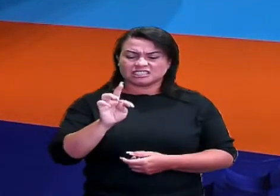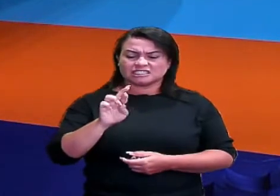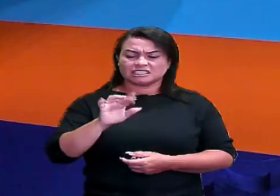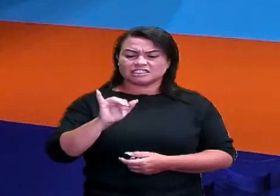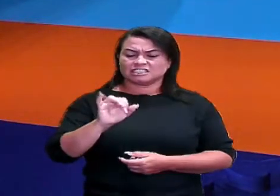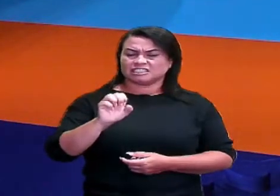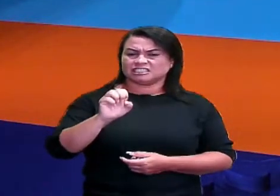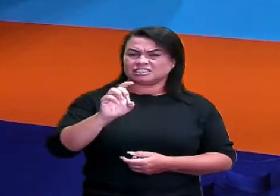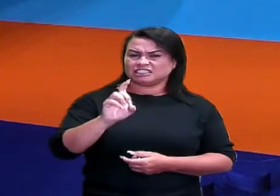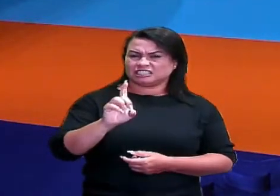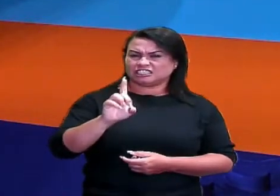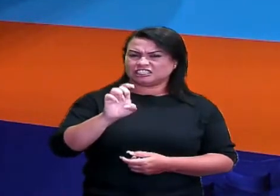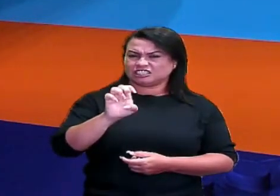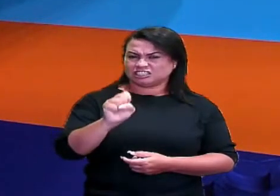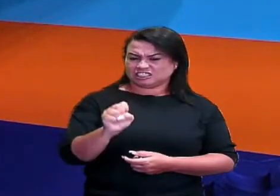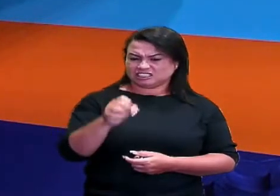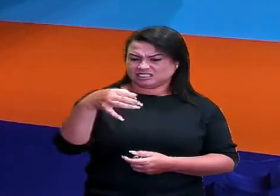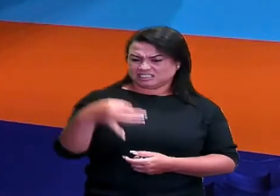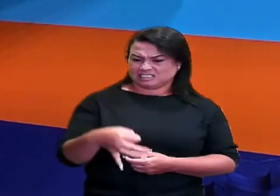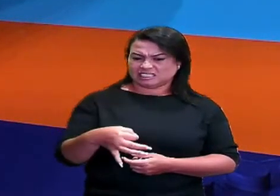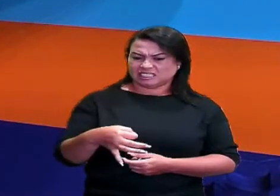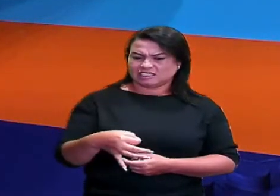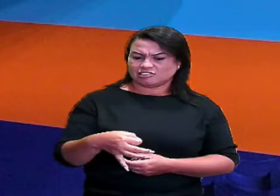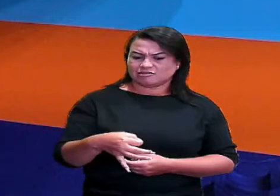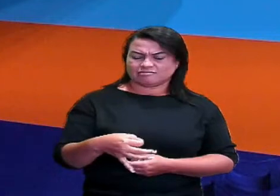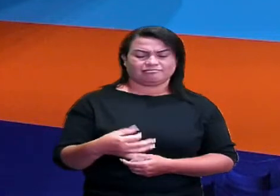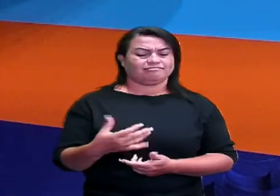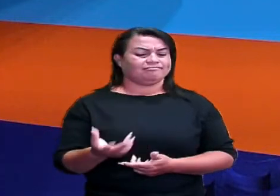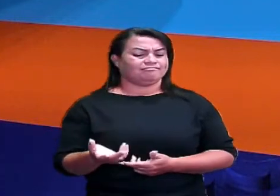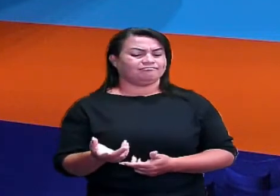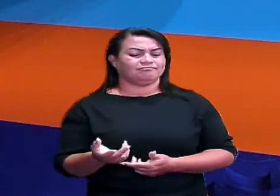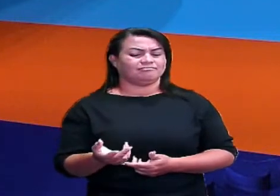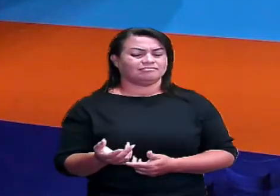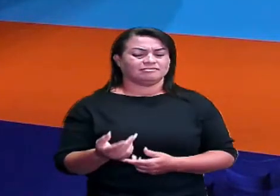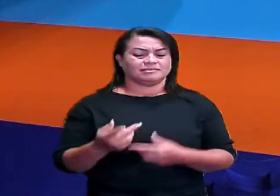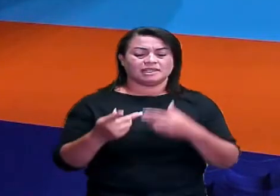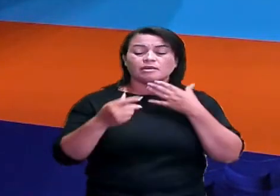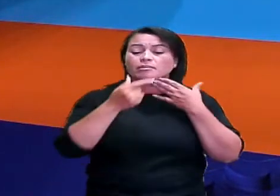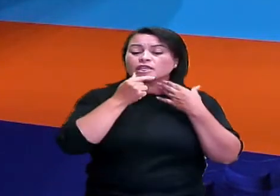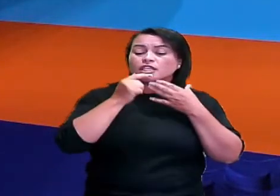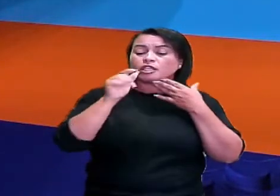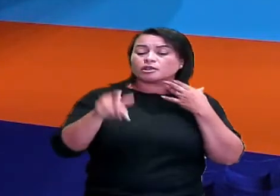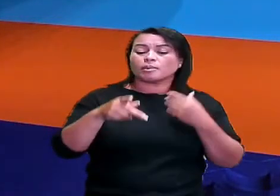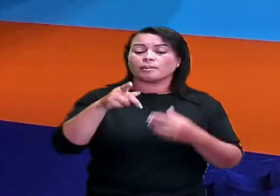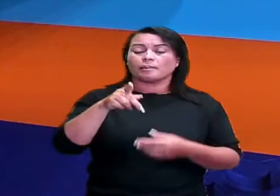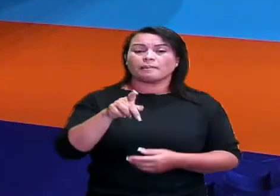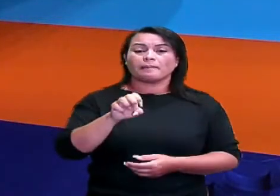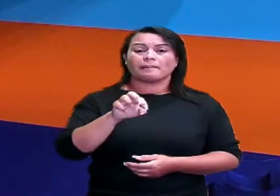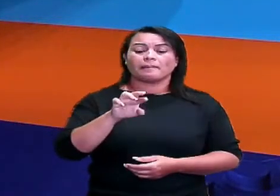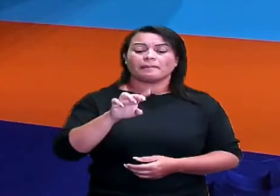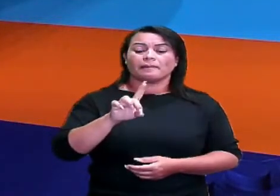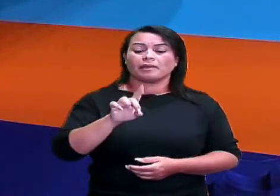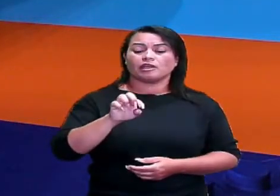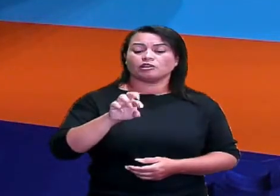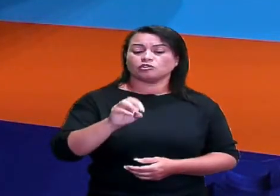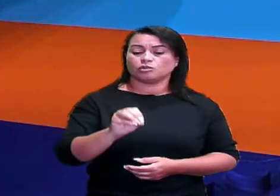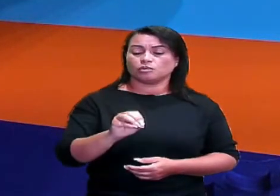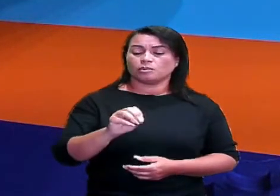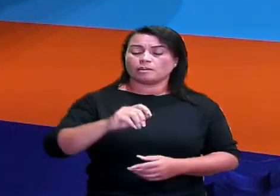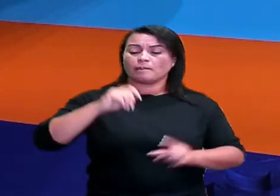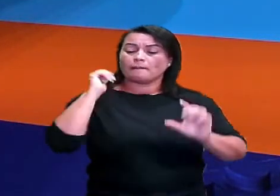pregou um prego na porta e não borda. Então, foi escrito aqui de forma